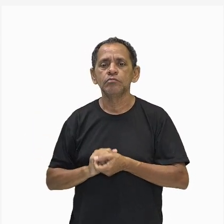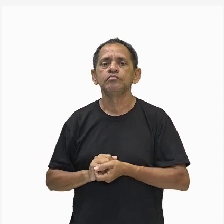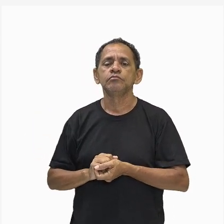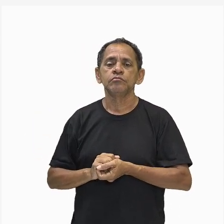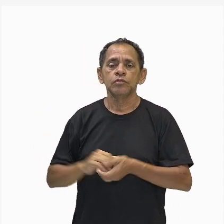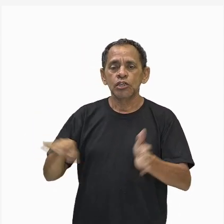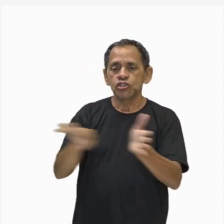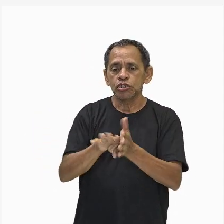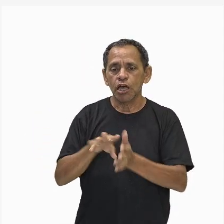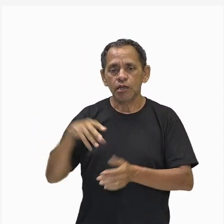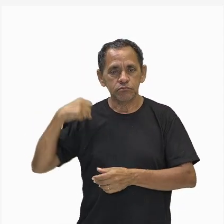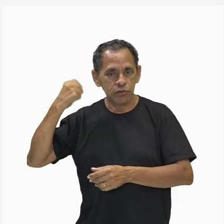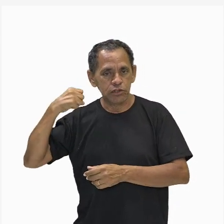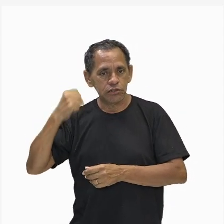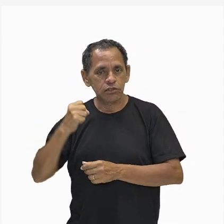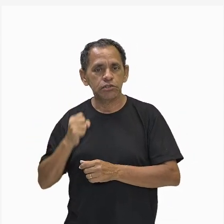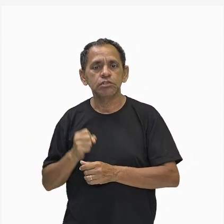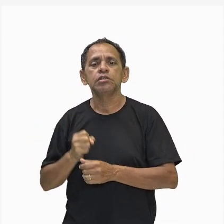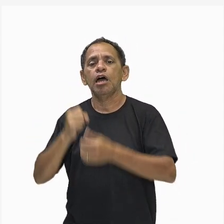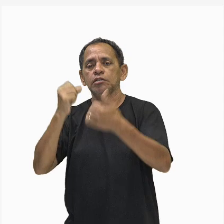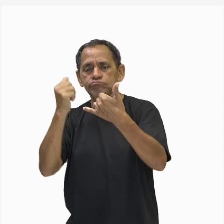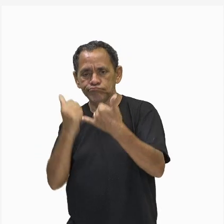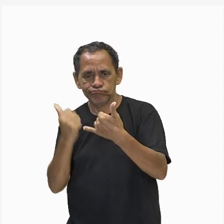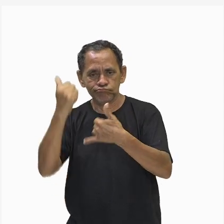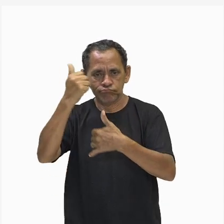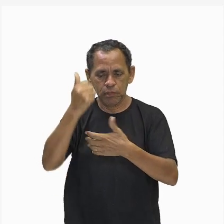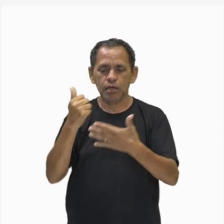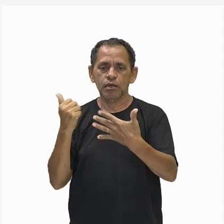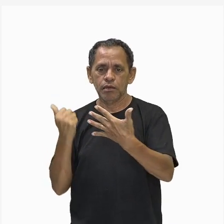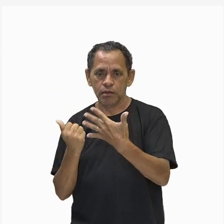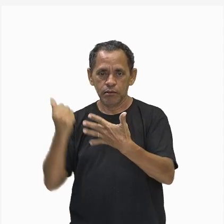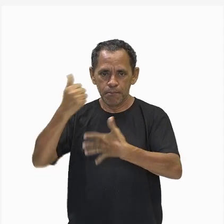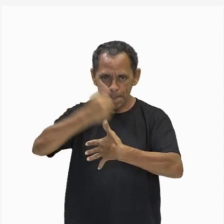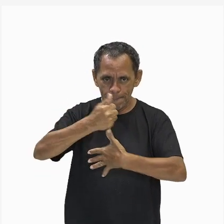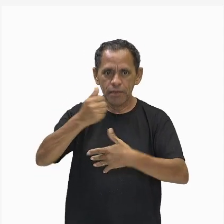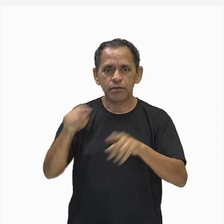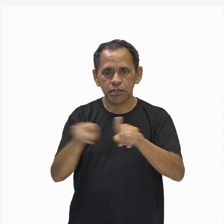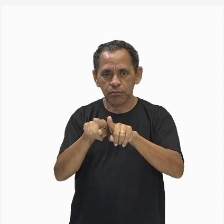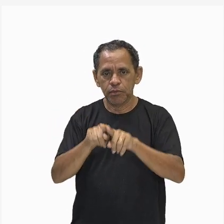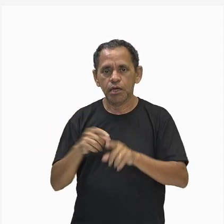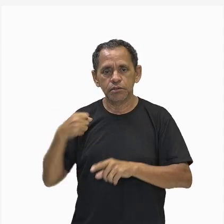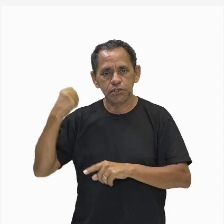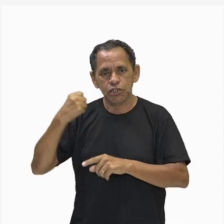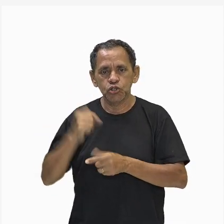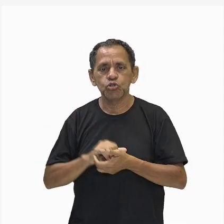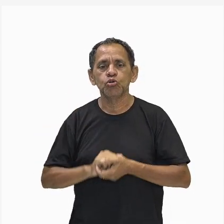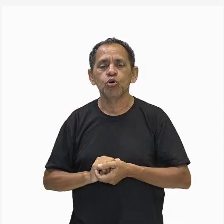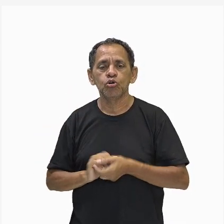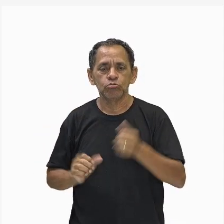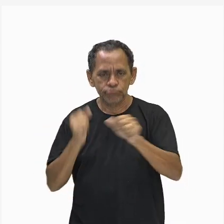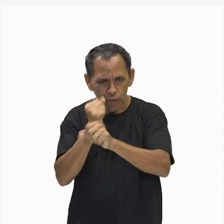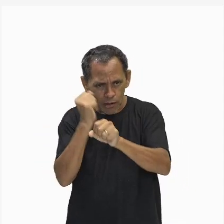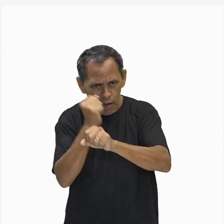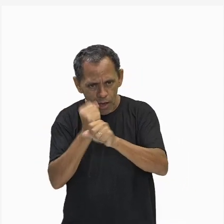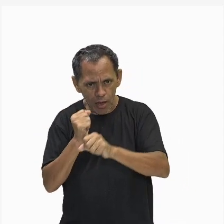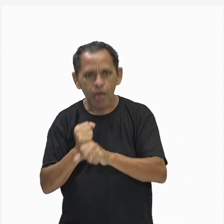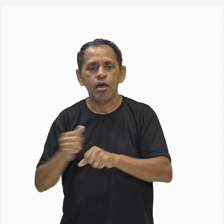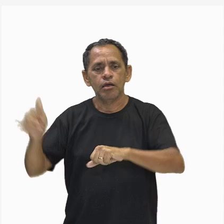mesmos privilégios dos senadores. Constantino chegou a construir uma nova capital para o Império, a cidade